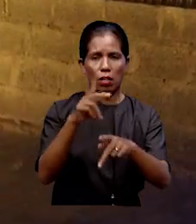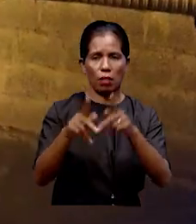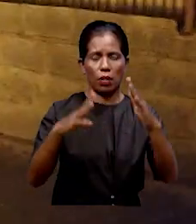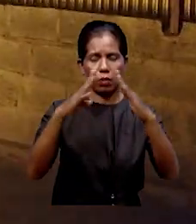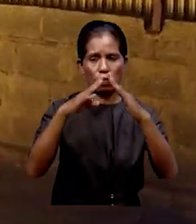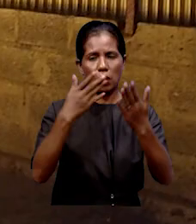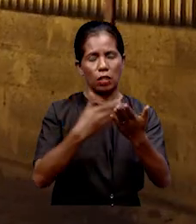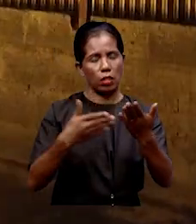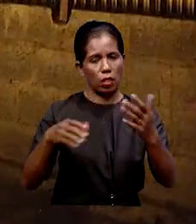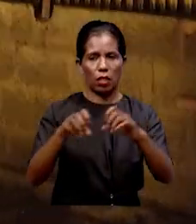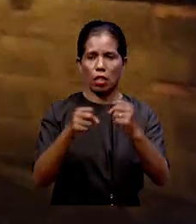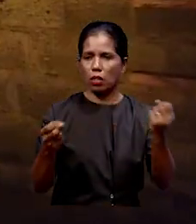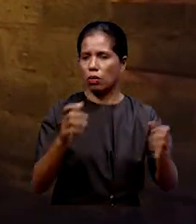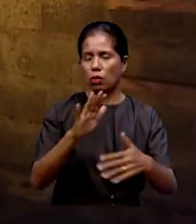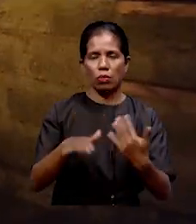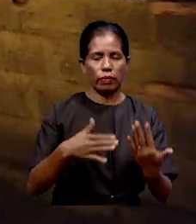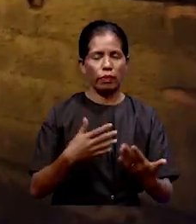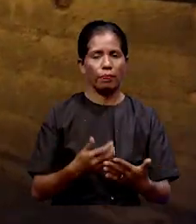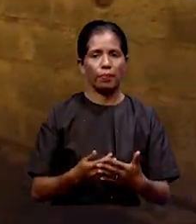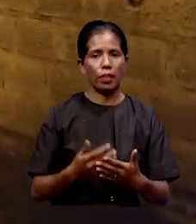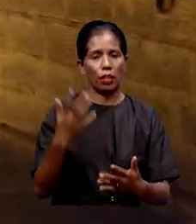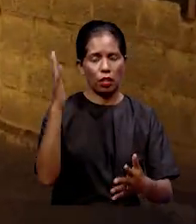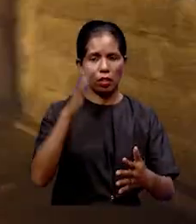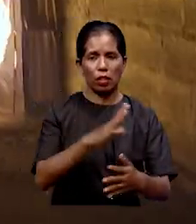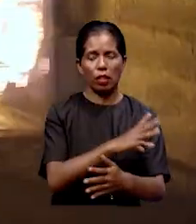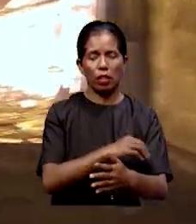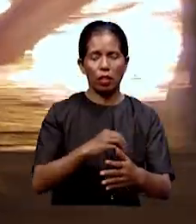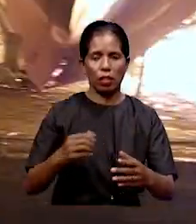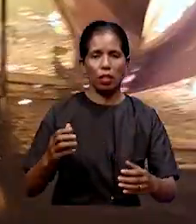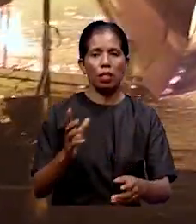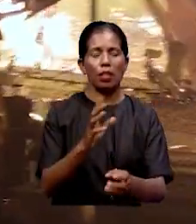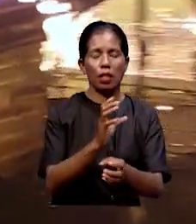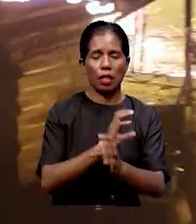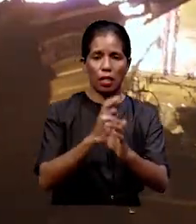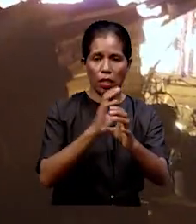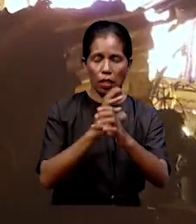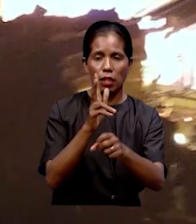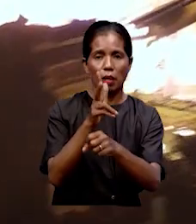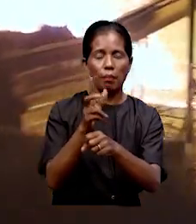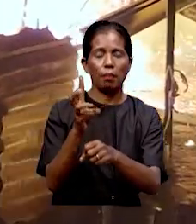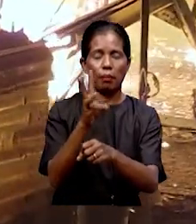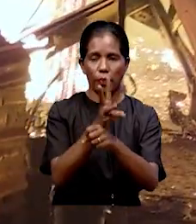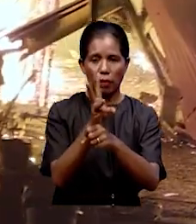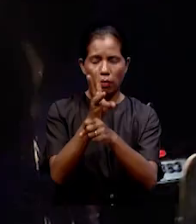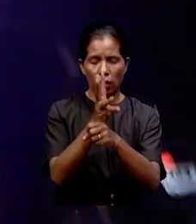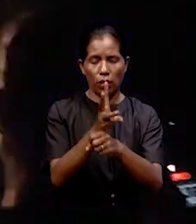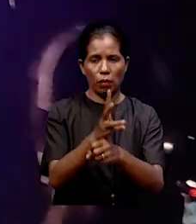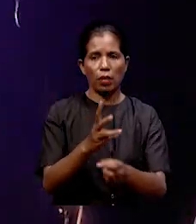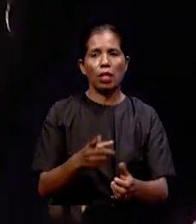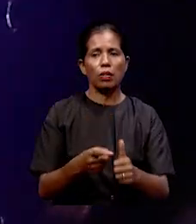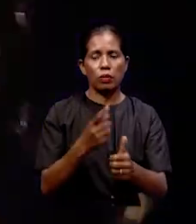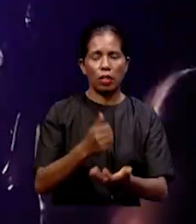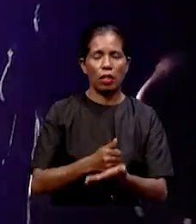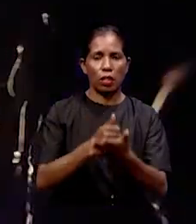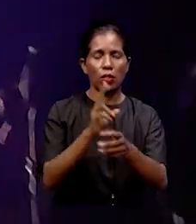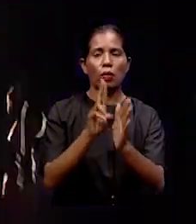no Sassan, estragos total. E acontecimento ne equipa bombeiros, caminhoneta tolo, toi a fatin, rodihalo intervenção primeiro socorro, durante horas